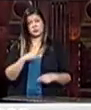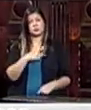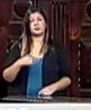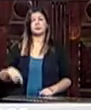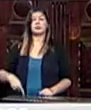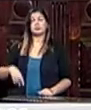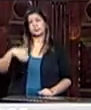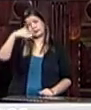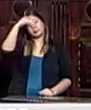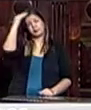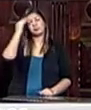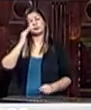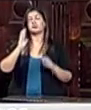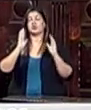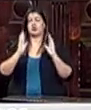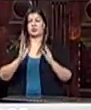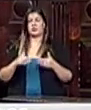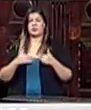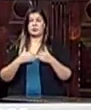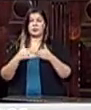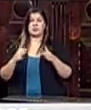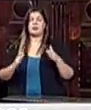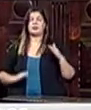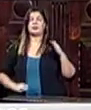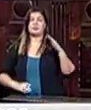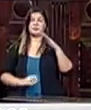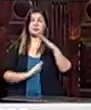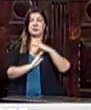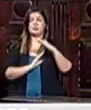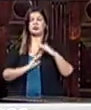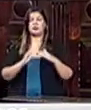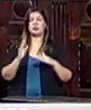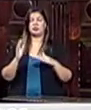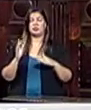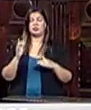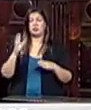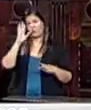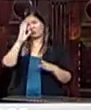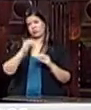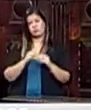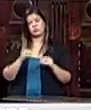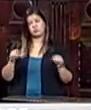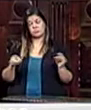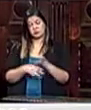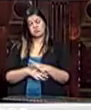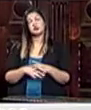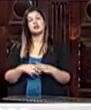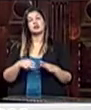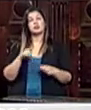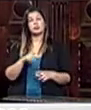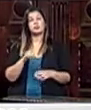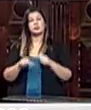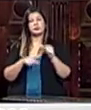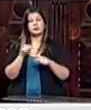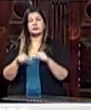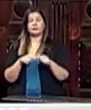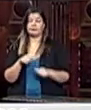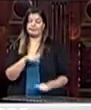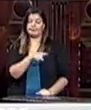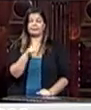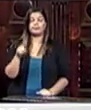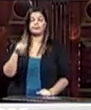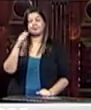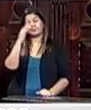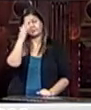impedir a conclusão das reformas. A classe dominante percebeu